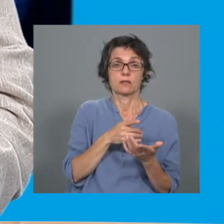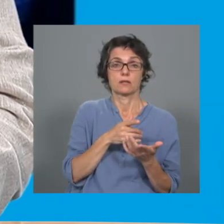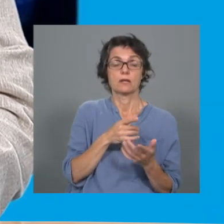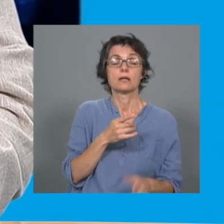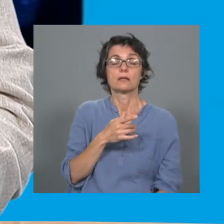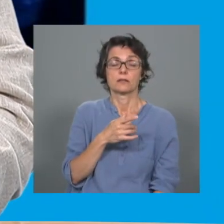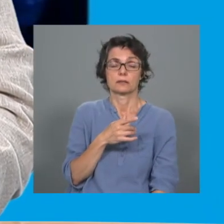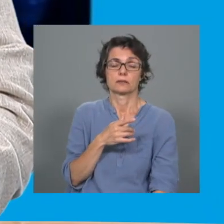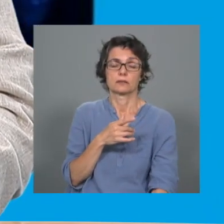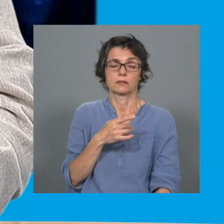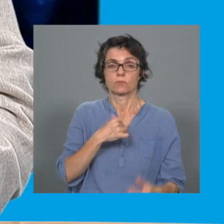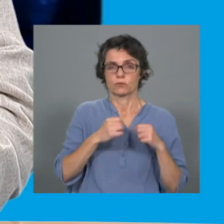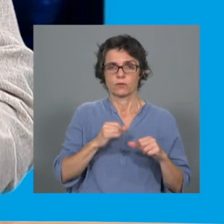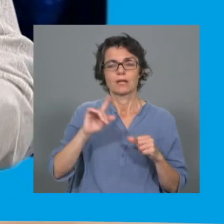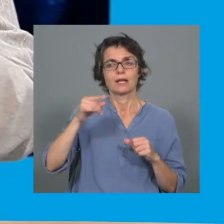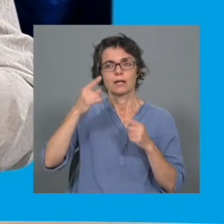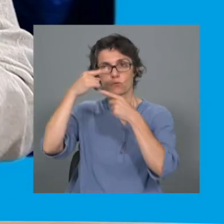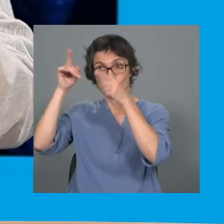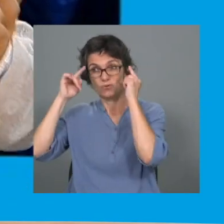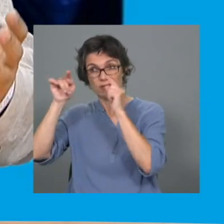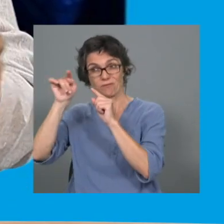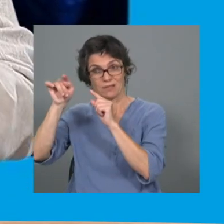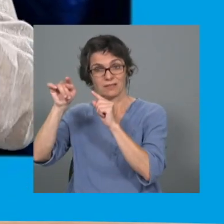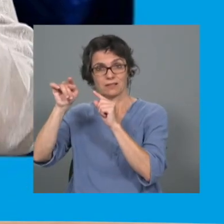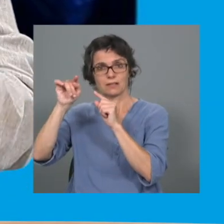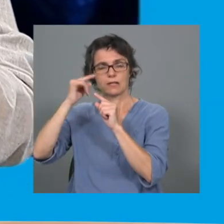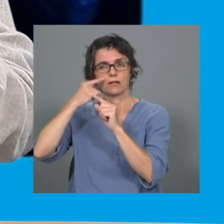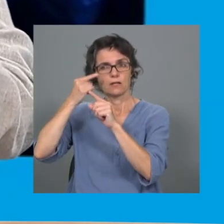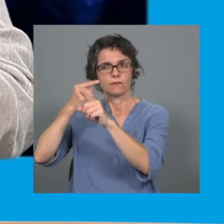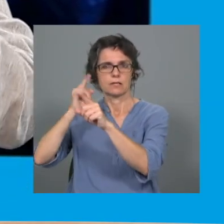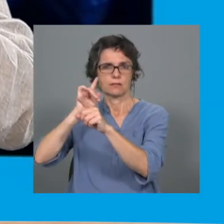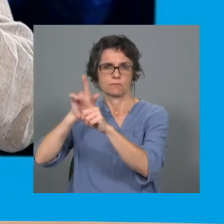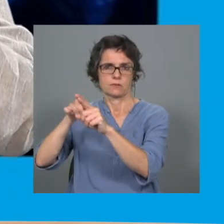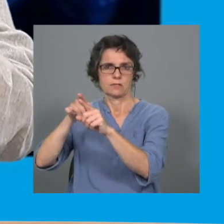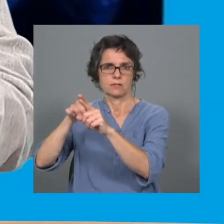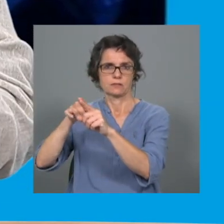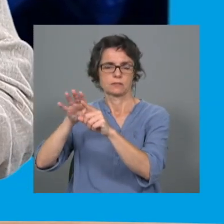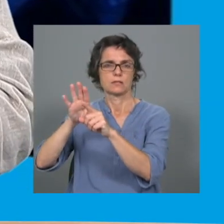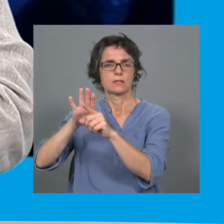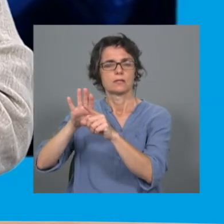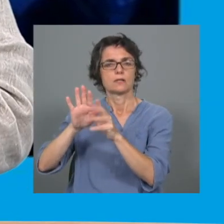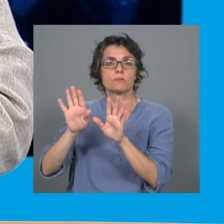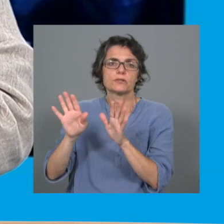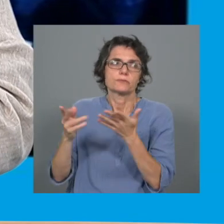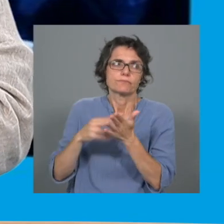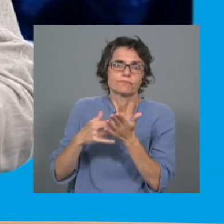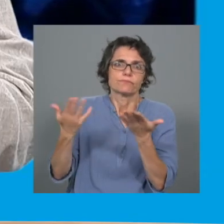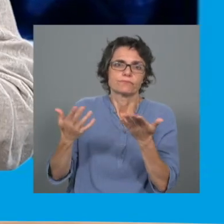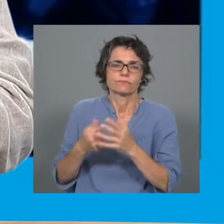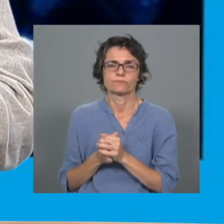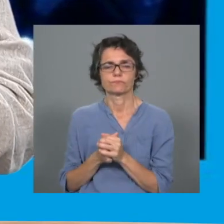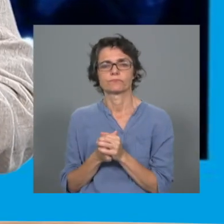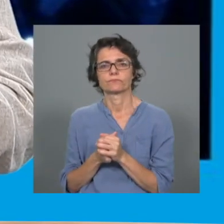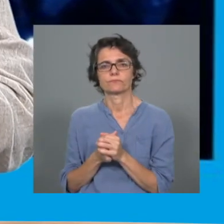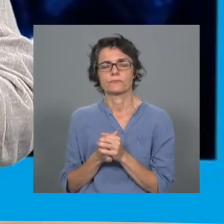que ia encerrar o Congresso Eucarístico Internacional na Hungria. Portanto, partia-se do princípio que não seria assim algo tão complexo quanto. Mas eu acho que